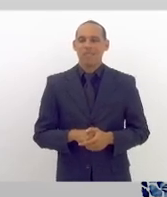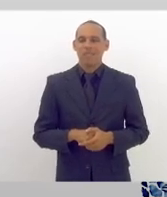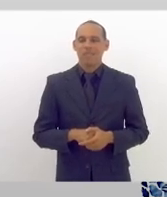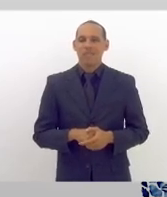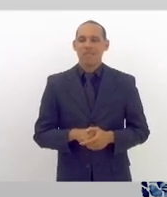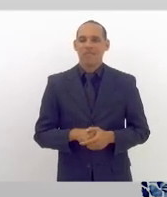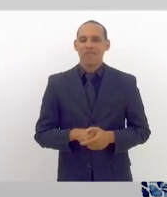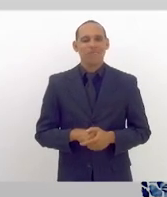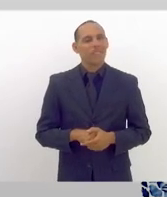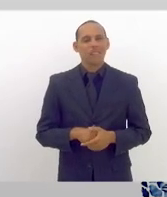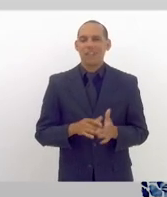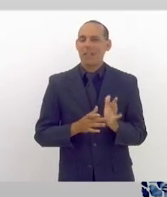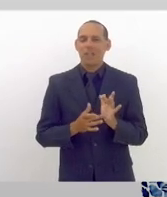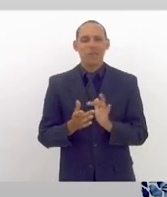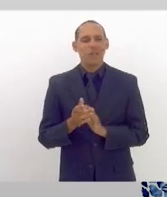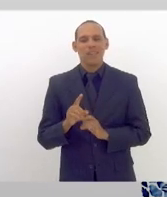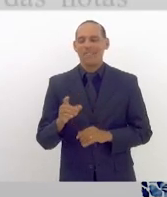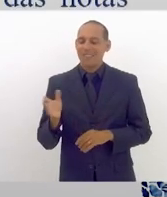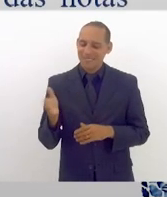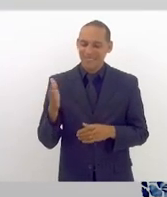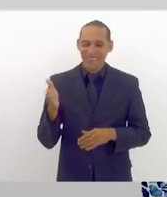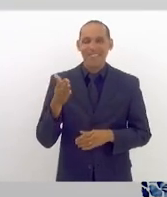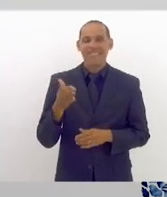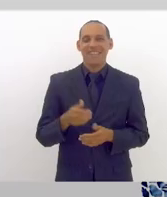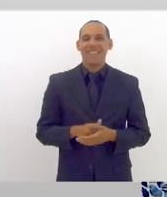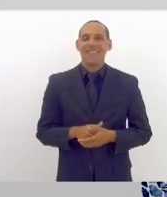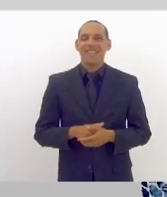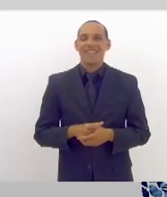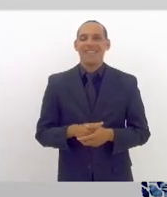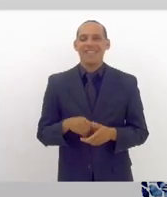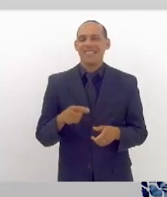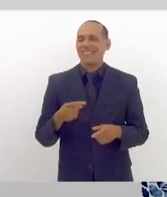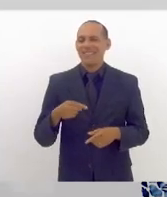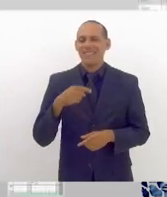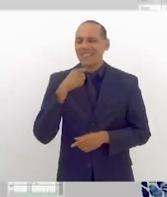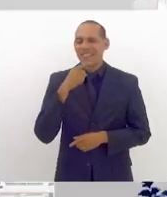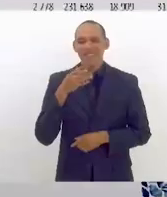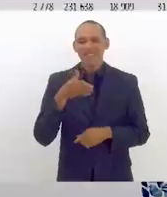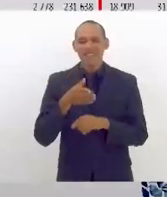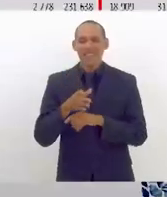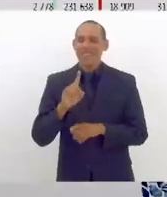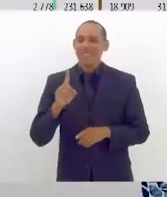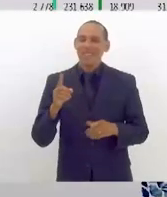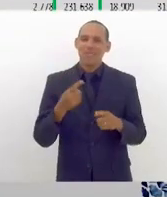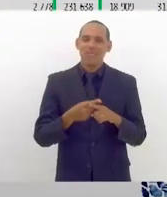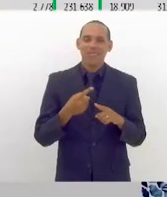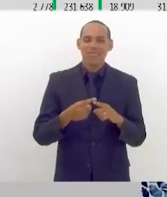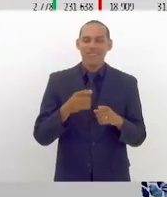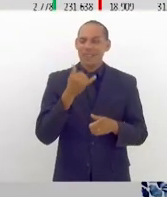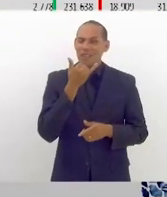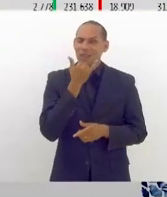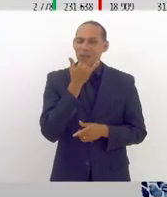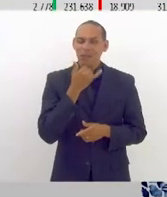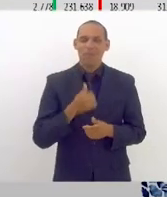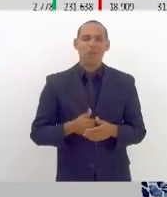Jesus não vamos lá Por que que ele não foi né desculpa gente